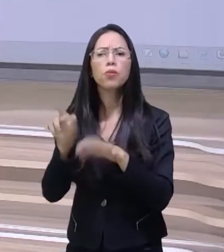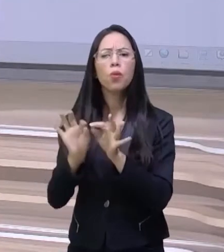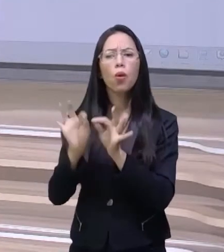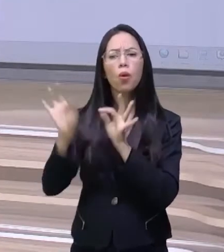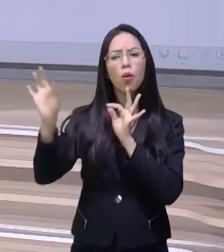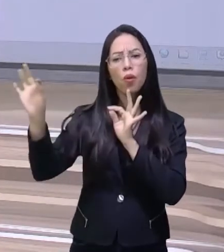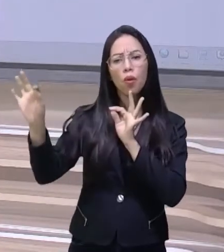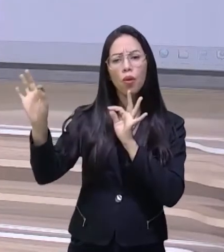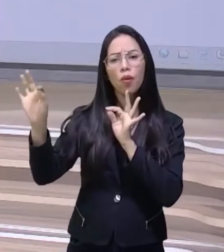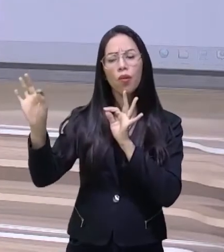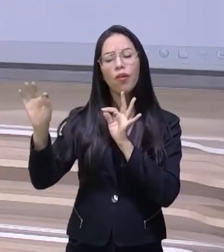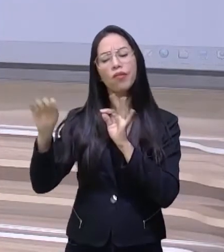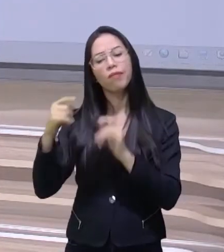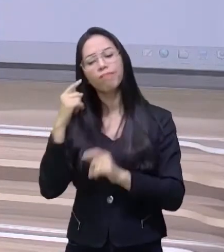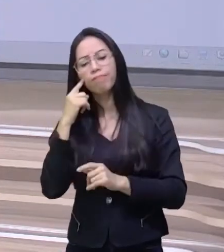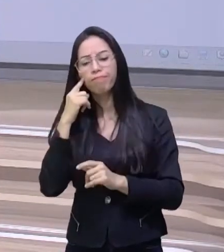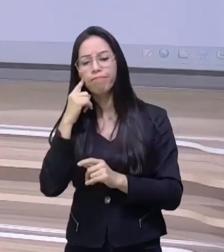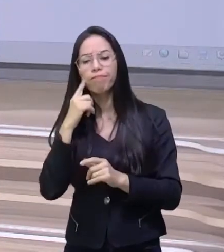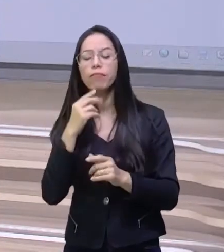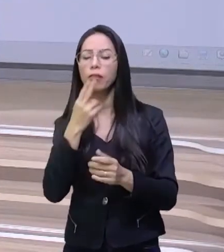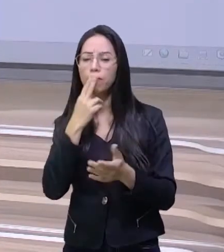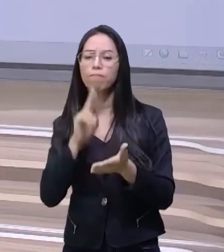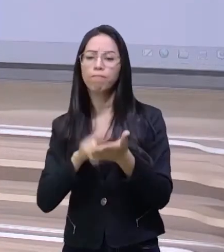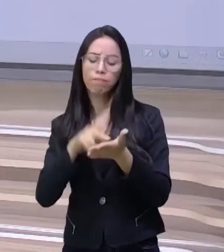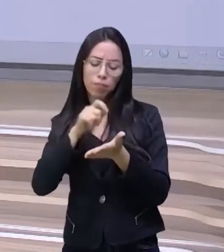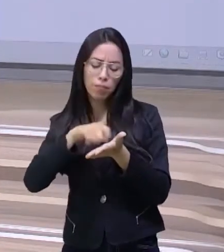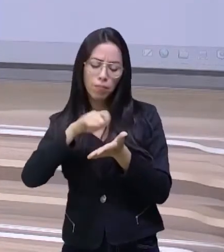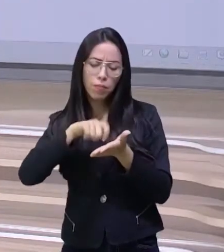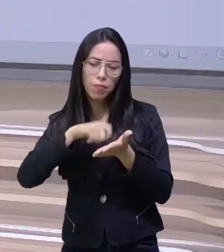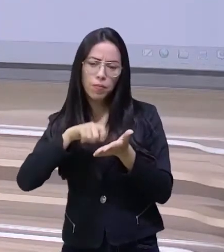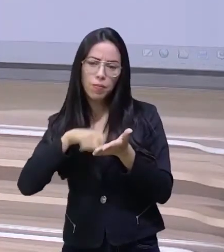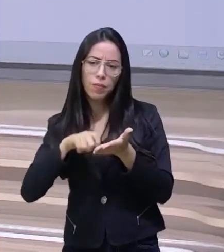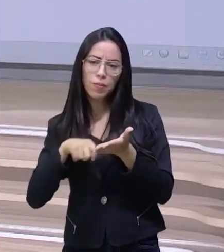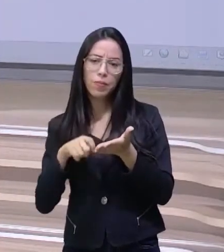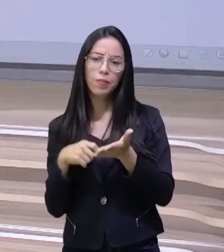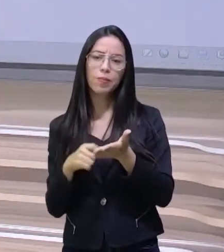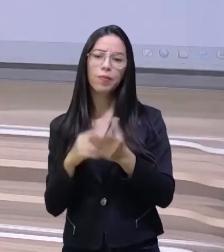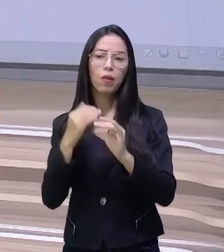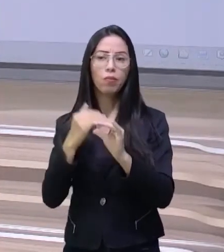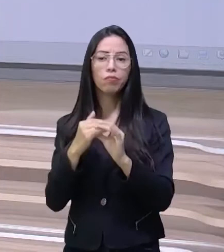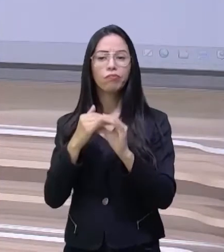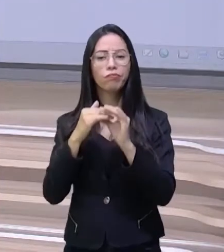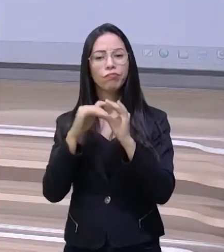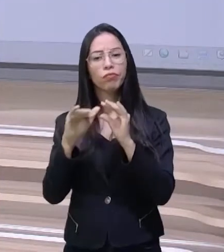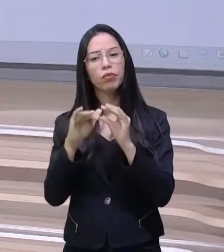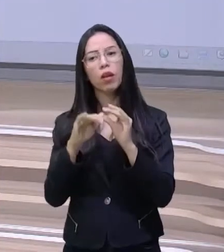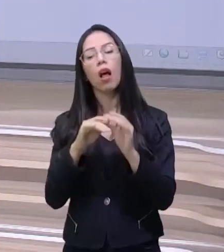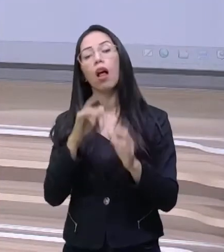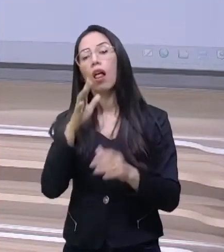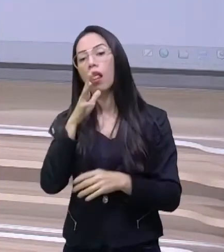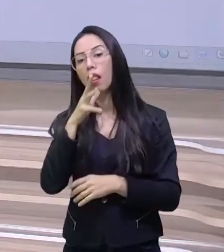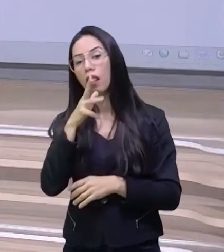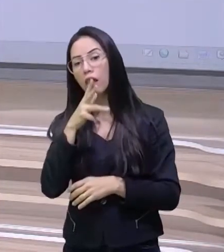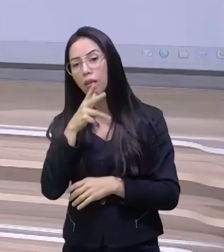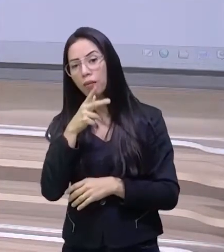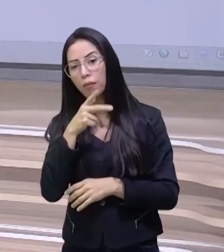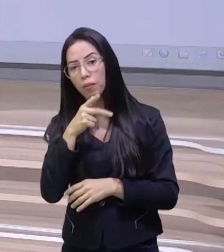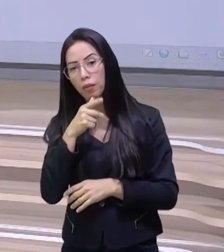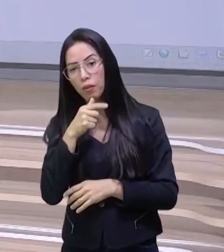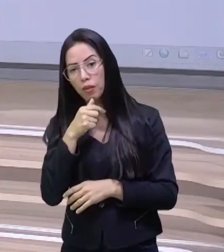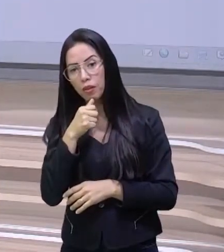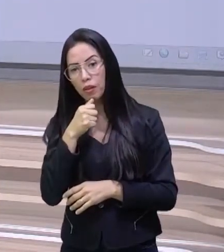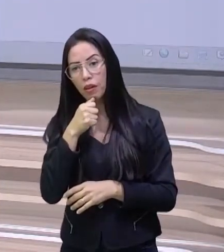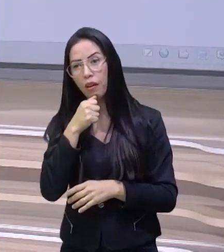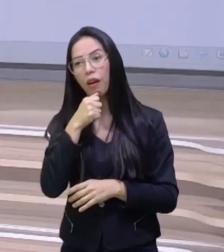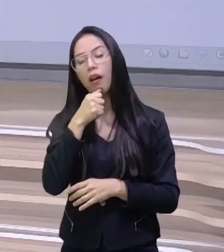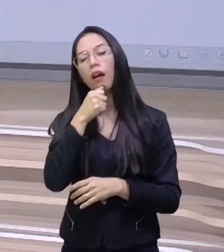fazer? Escrever uma carta. E essa carta viajava, olha, muito, muito tempo de navio